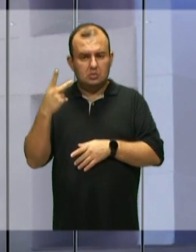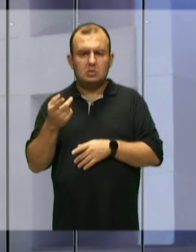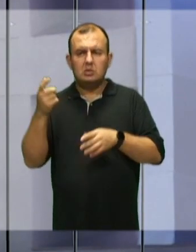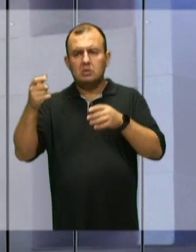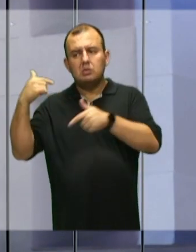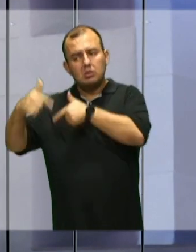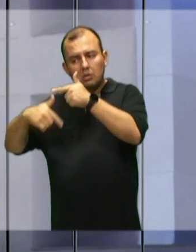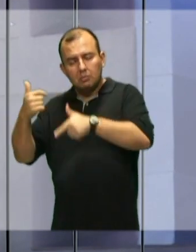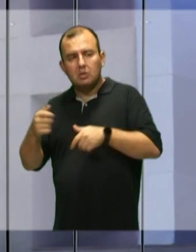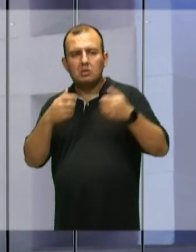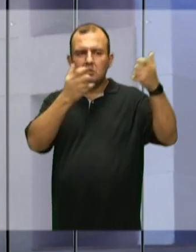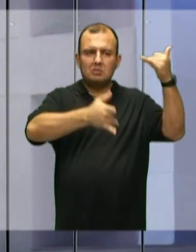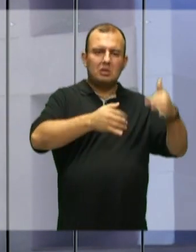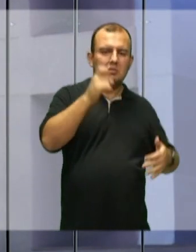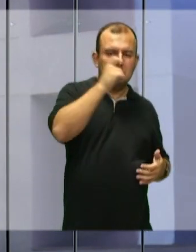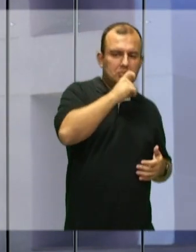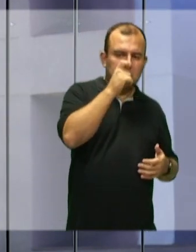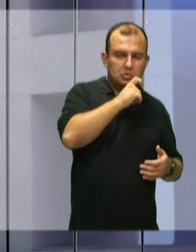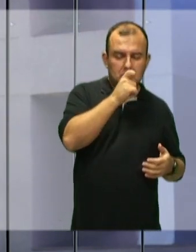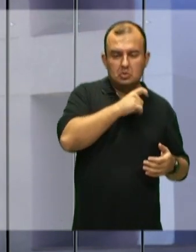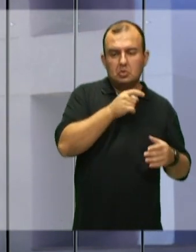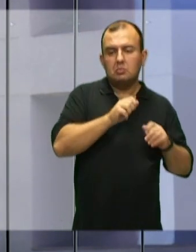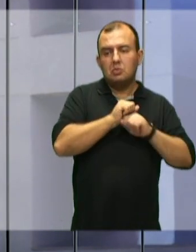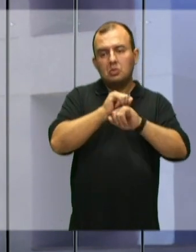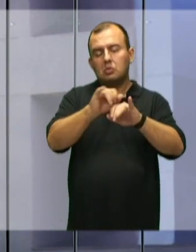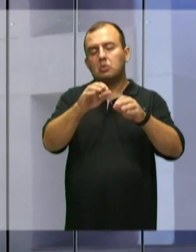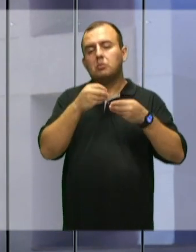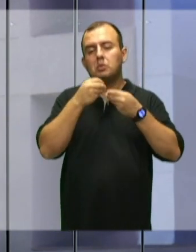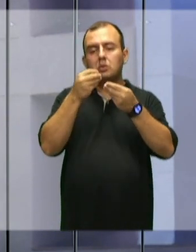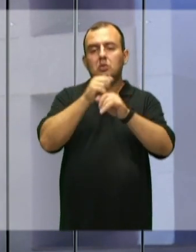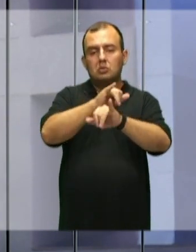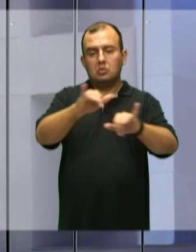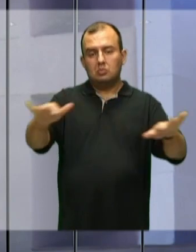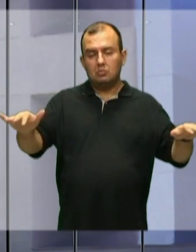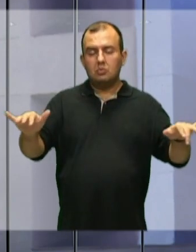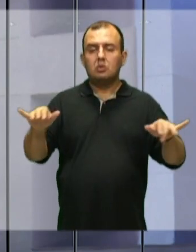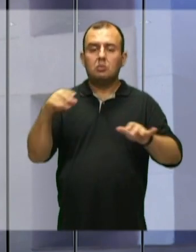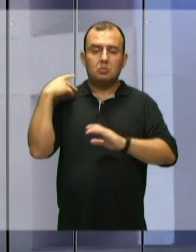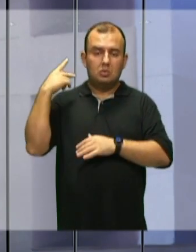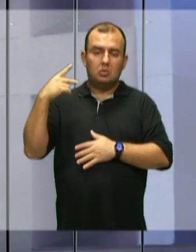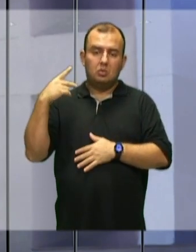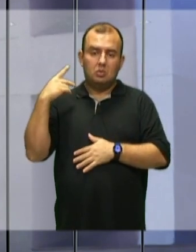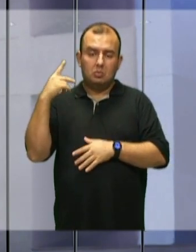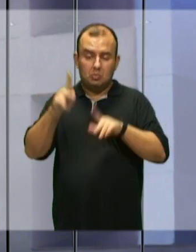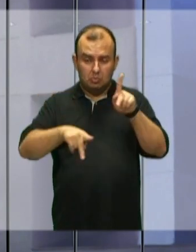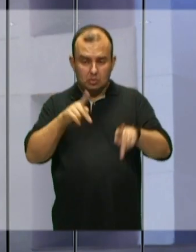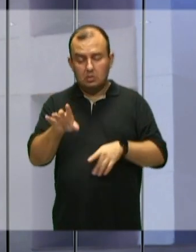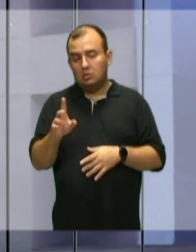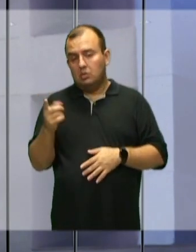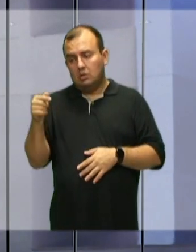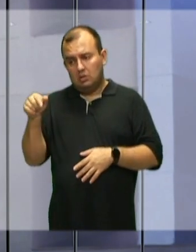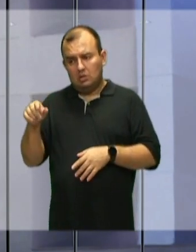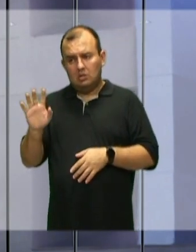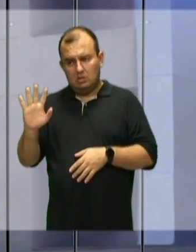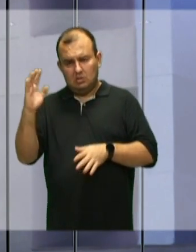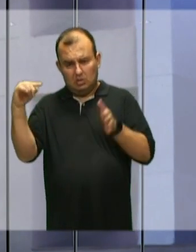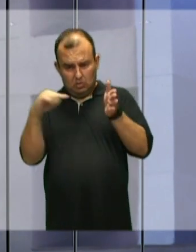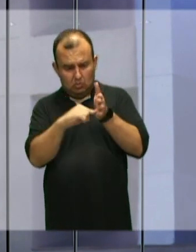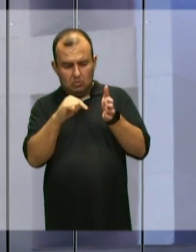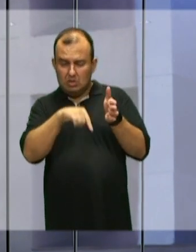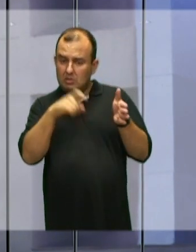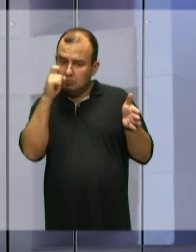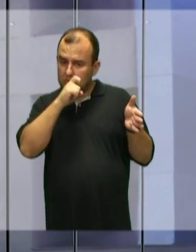narrativas não precisavam criar mentiras para trazer pra população e eu não estou dizendo que esse caso é uma mentira porque precisa ser investigado Como eu disse é